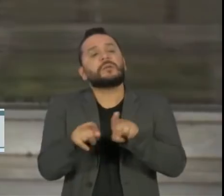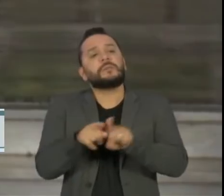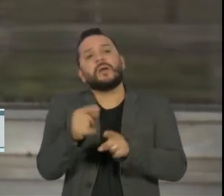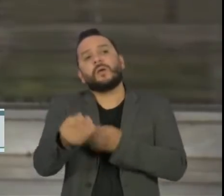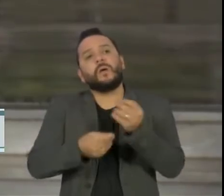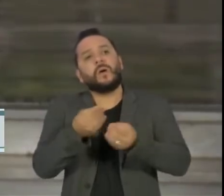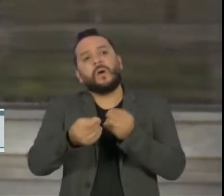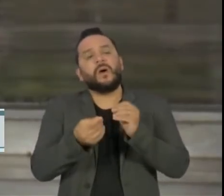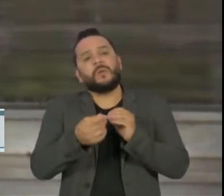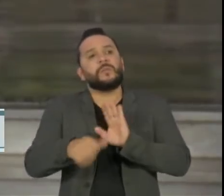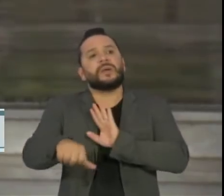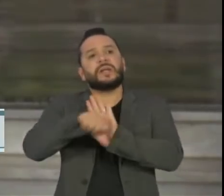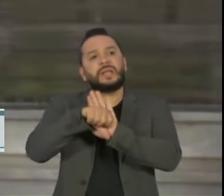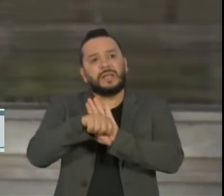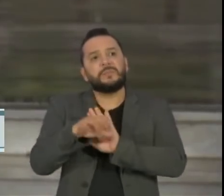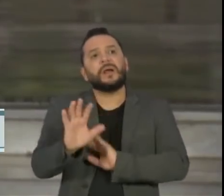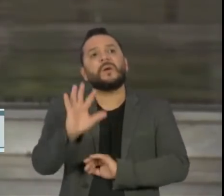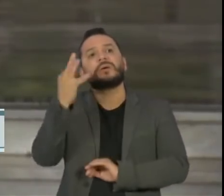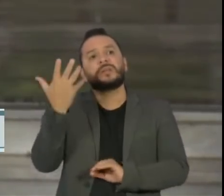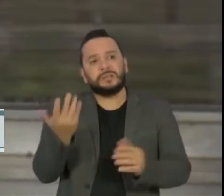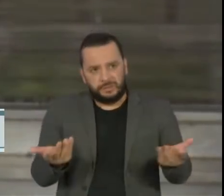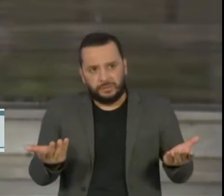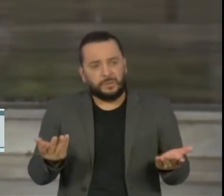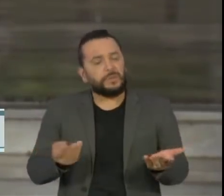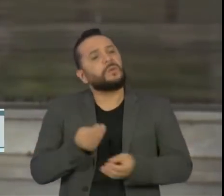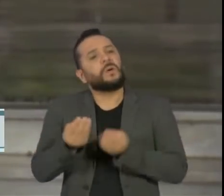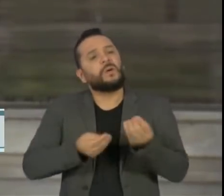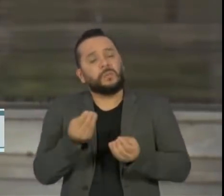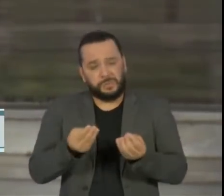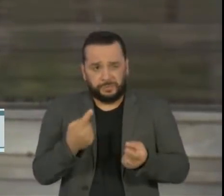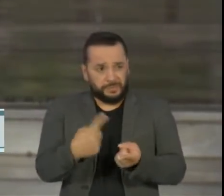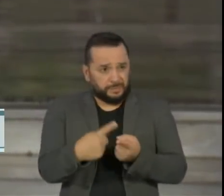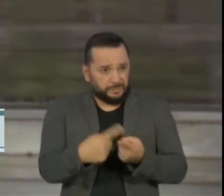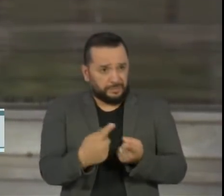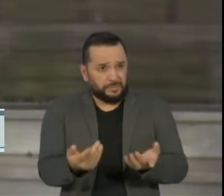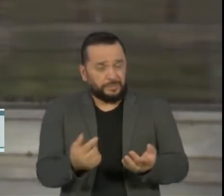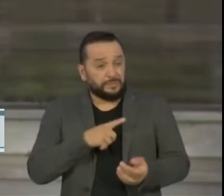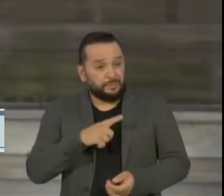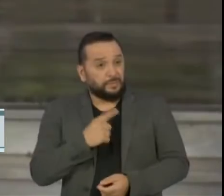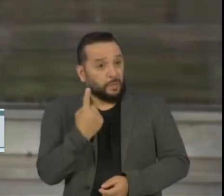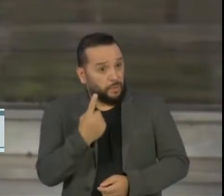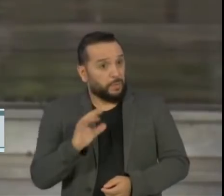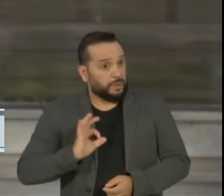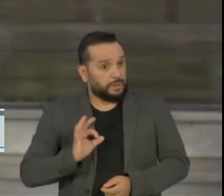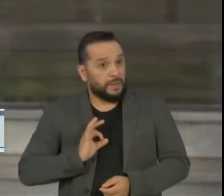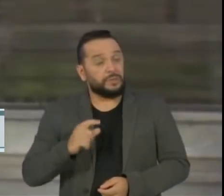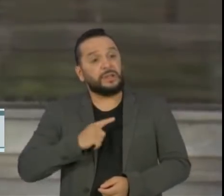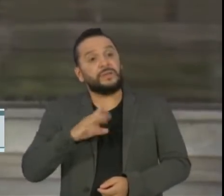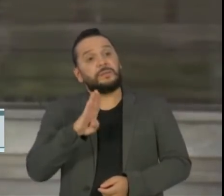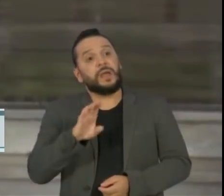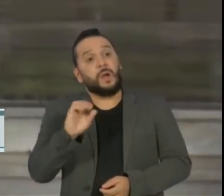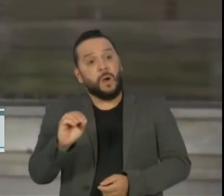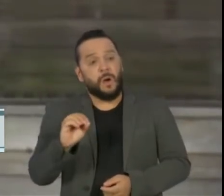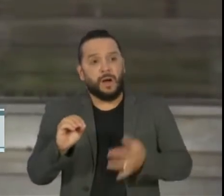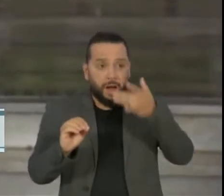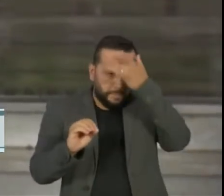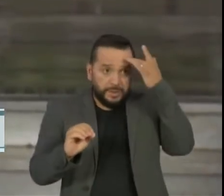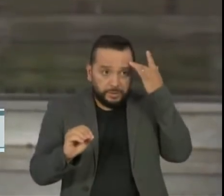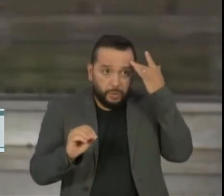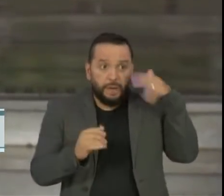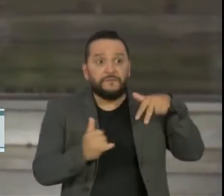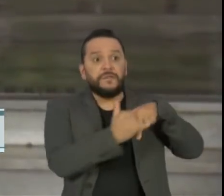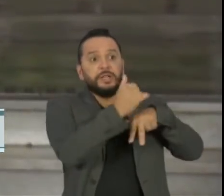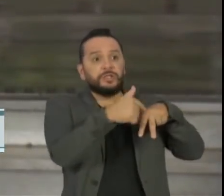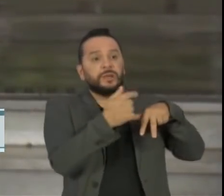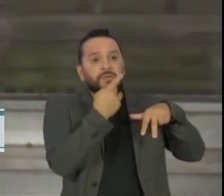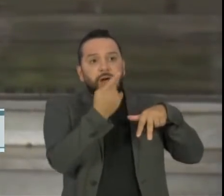investigados? Na prática desses policiais, inclusive em um dos casos no boletim de ocorrência, a vítima diz